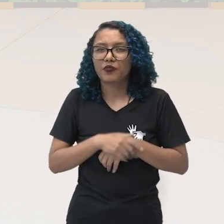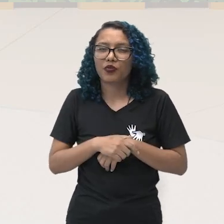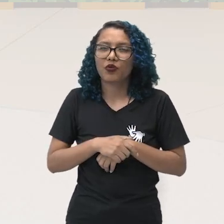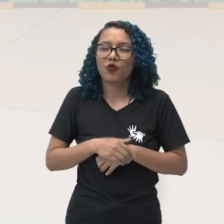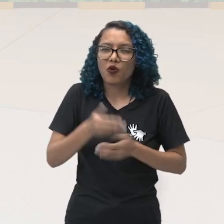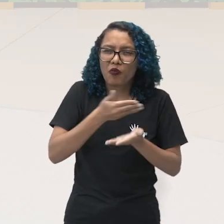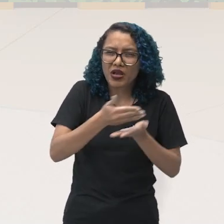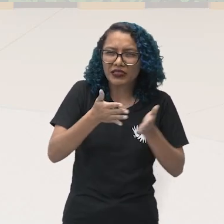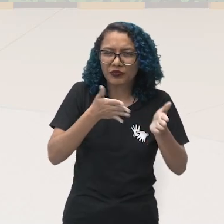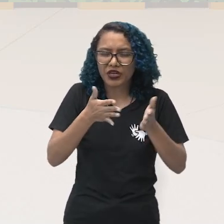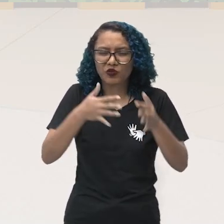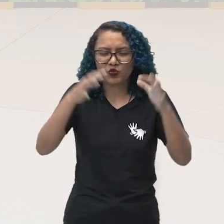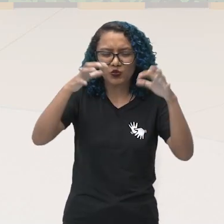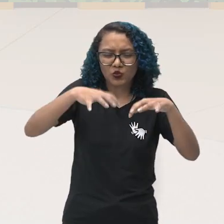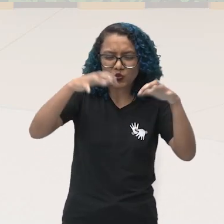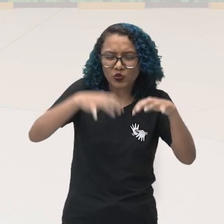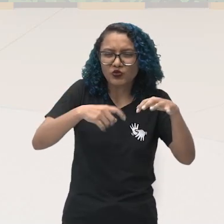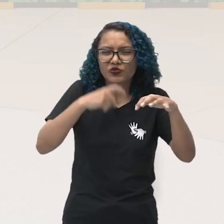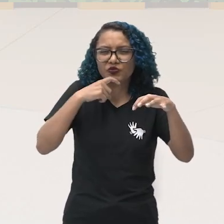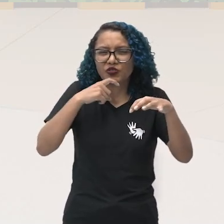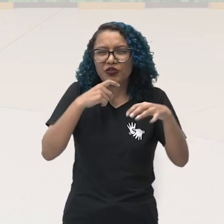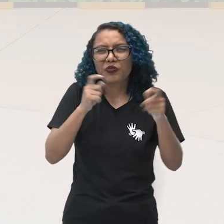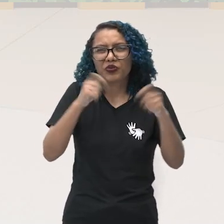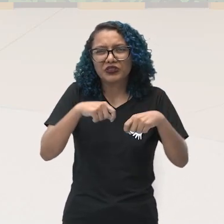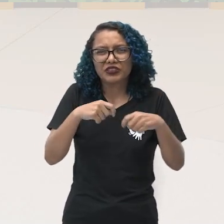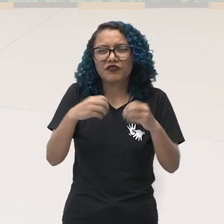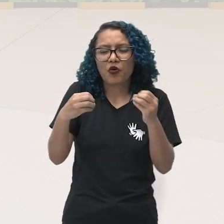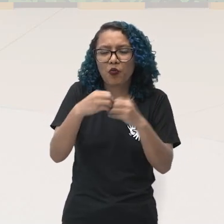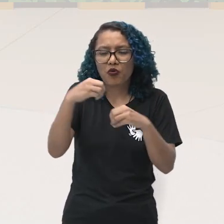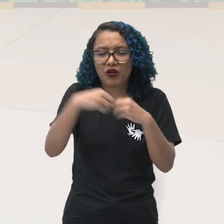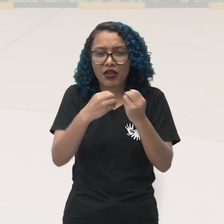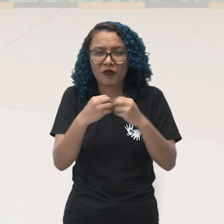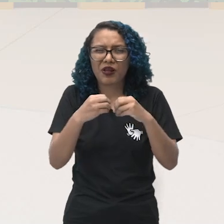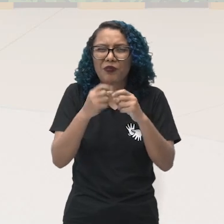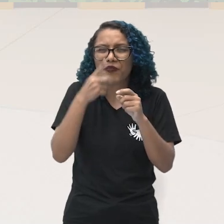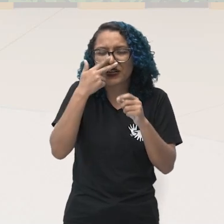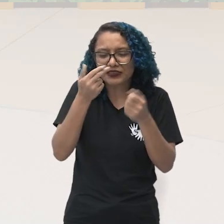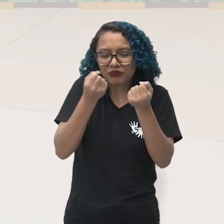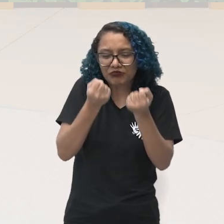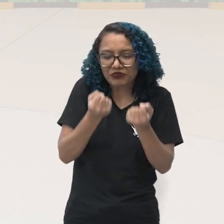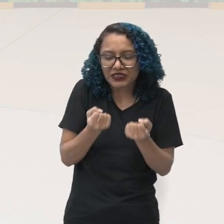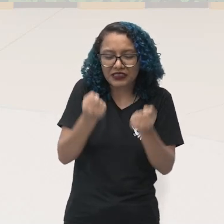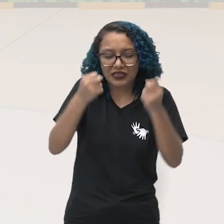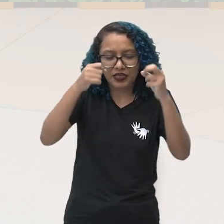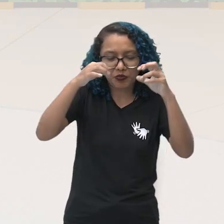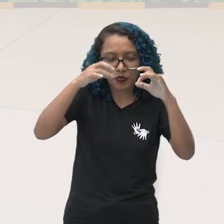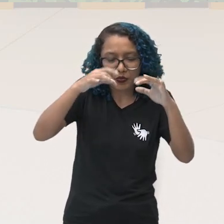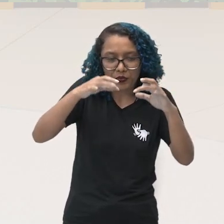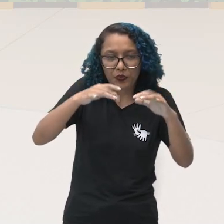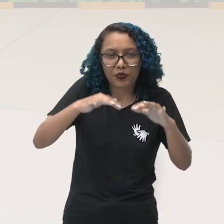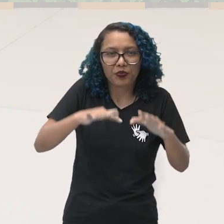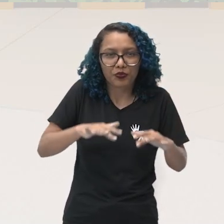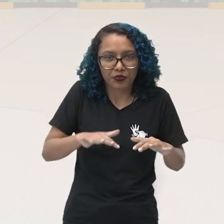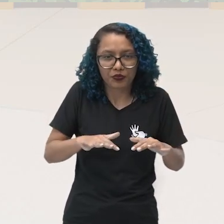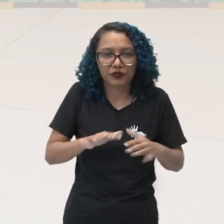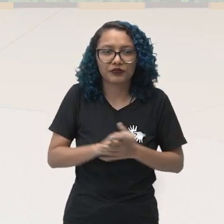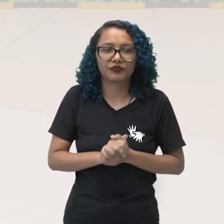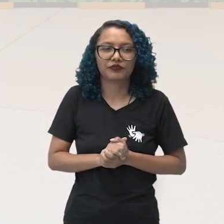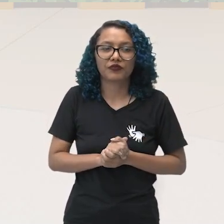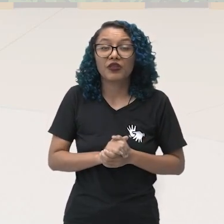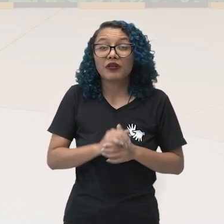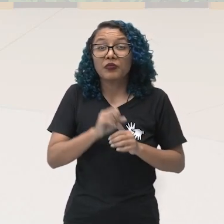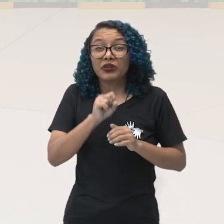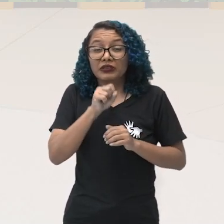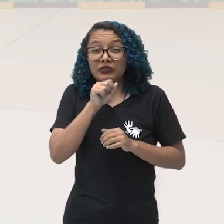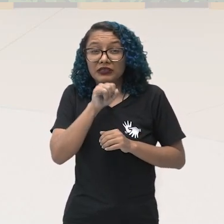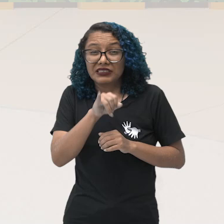Amazonas, o que acontece é que as moléculas vão ficar mais pesadas e elas vão descer. Não sei se você já percebeu, mas muita gente